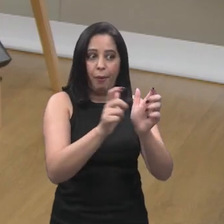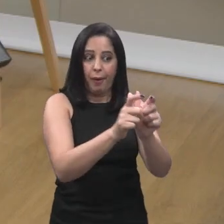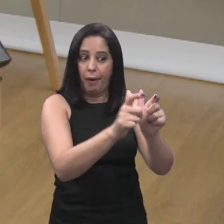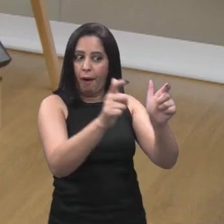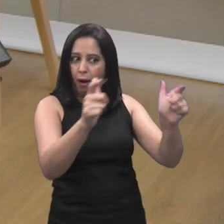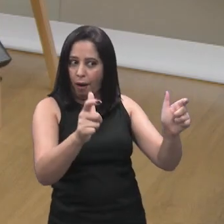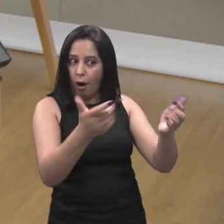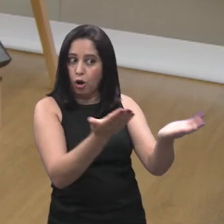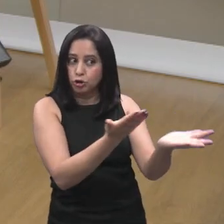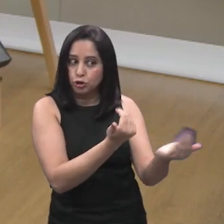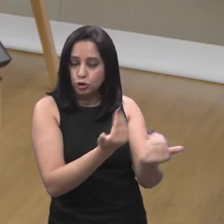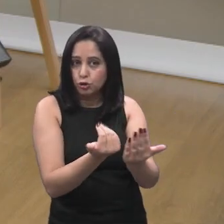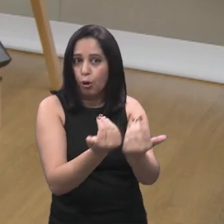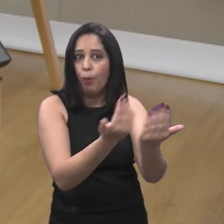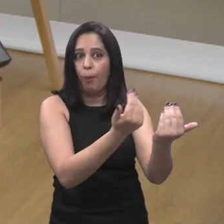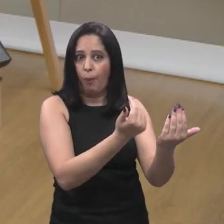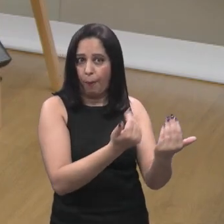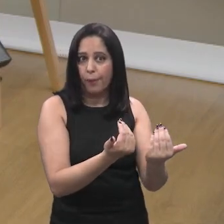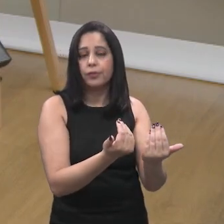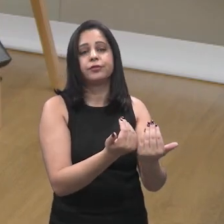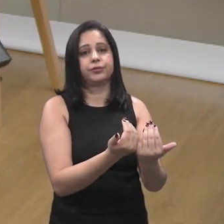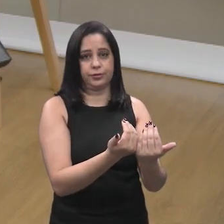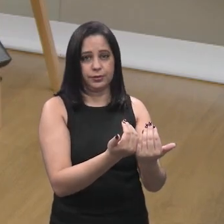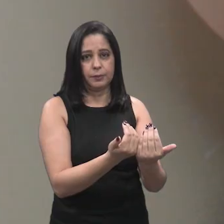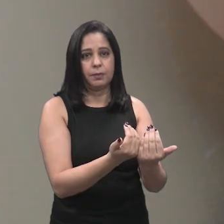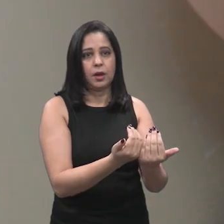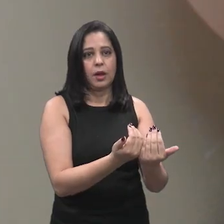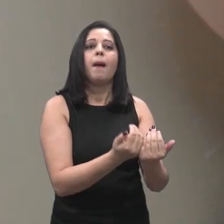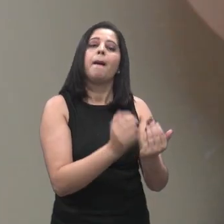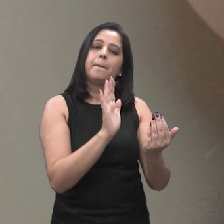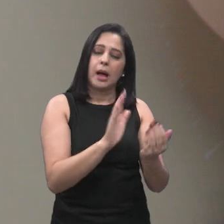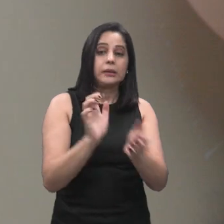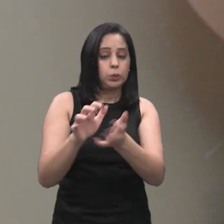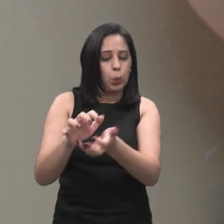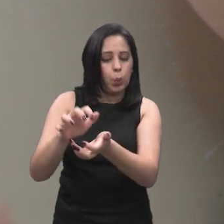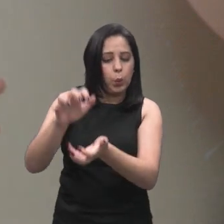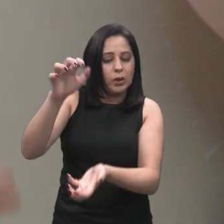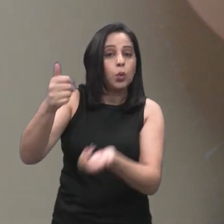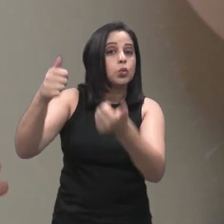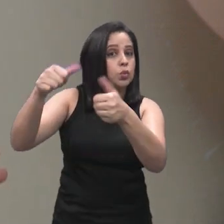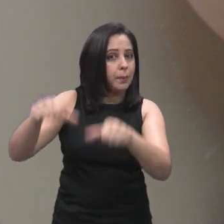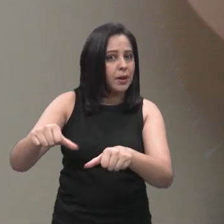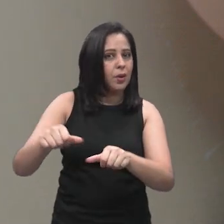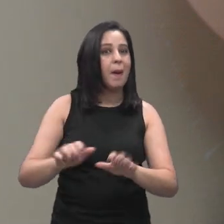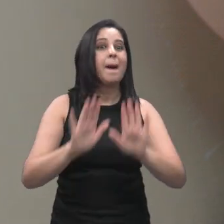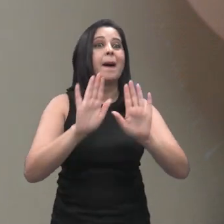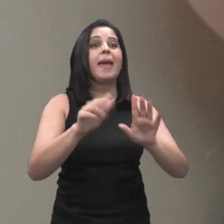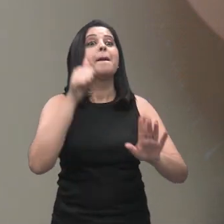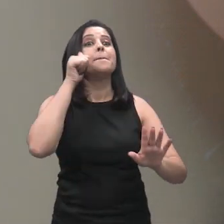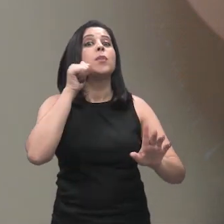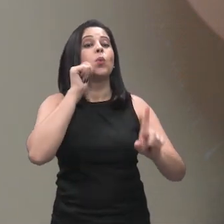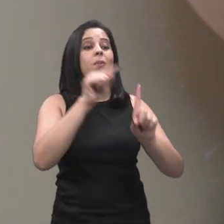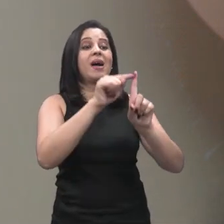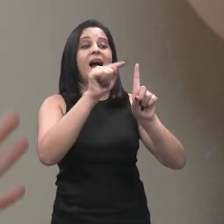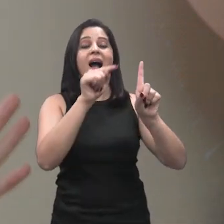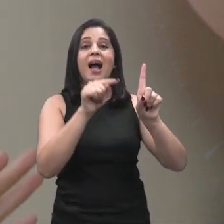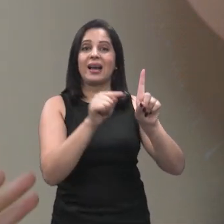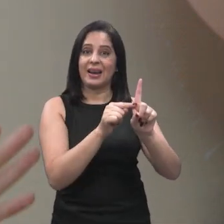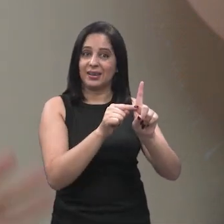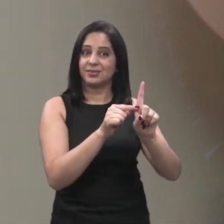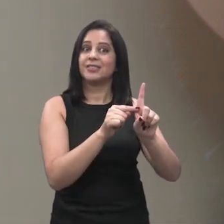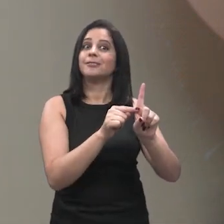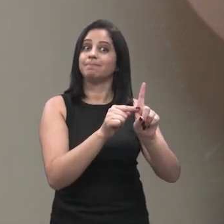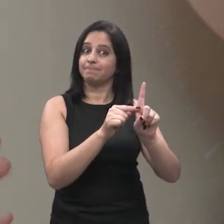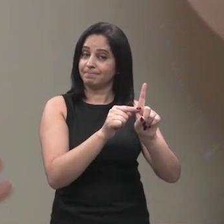afetando pessoas mais jovens, apesar de ainda ser mais comum em pessoas mais velhas. E no caso das grávidas, que aí